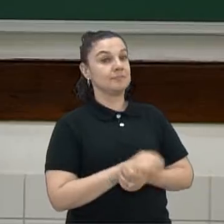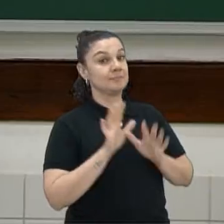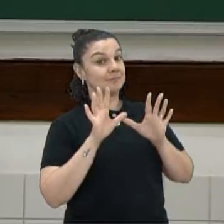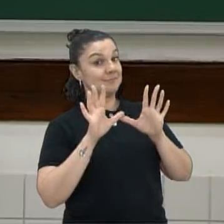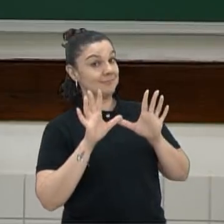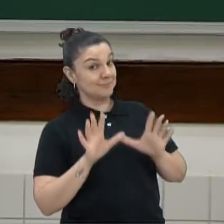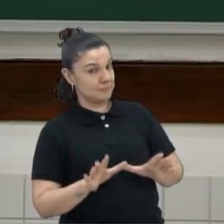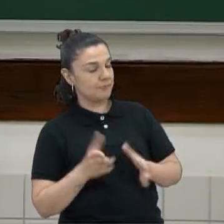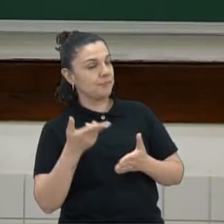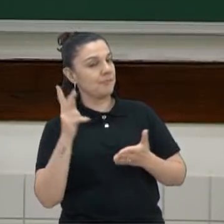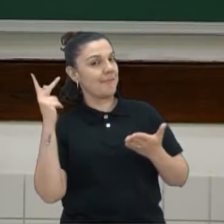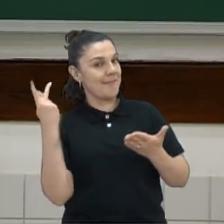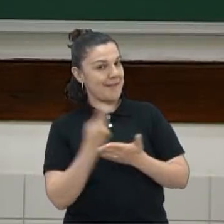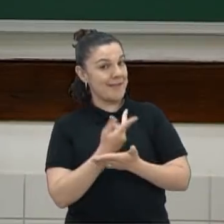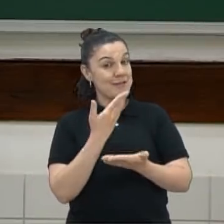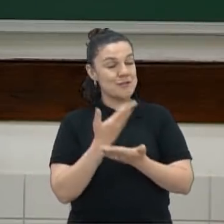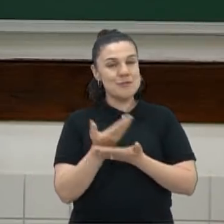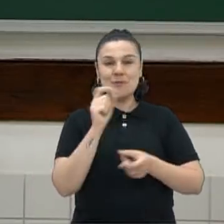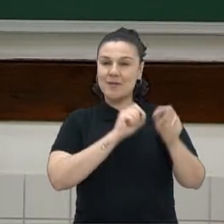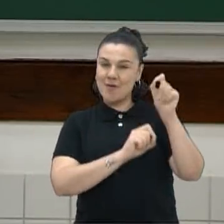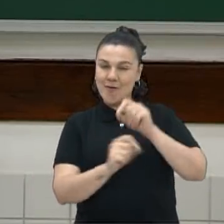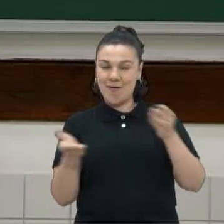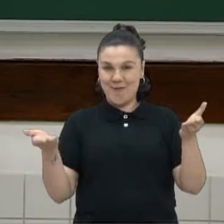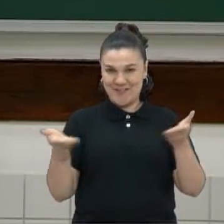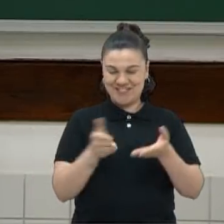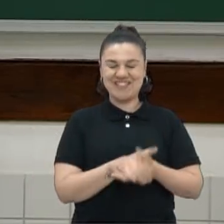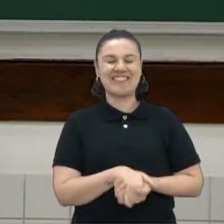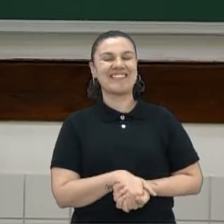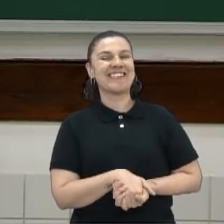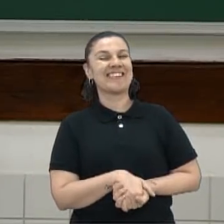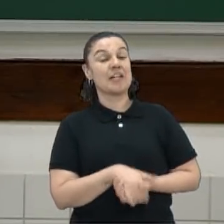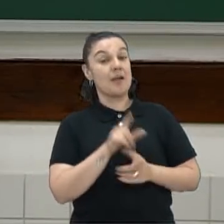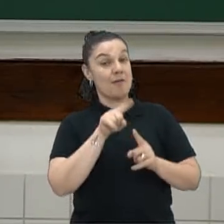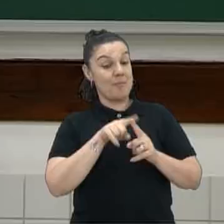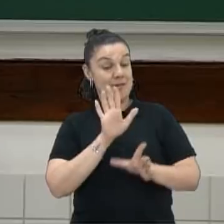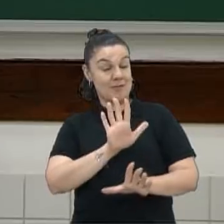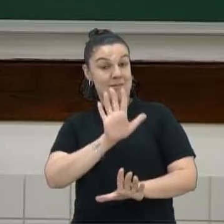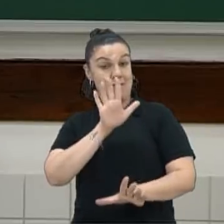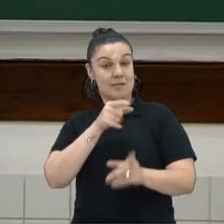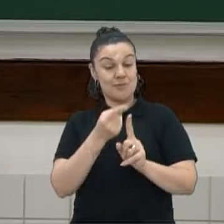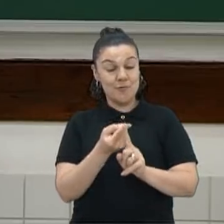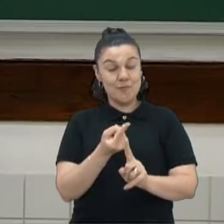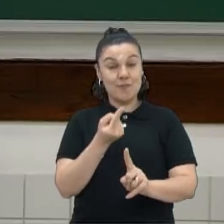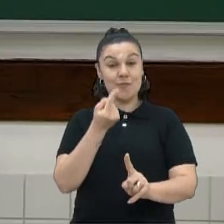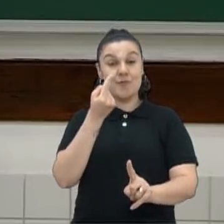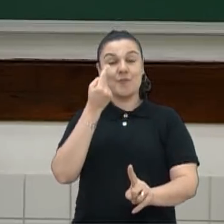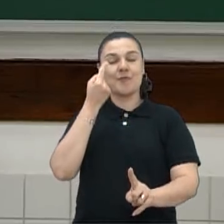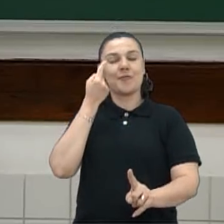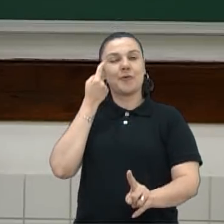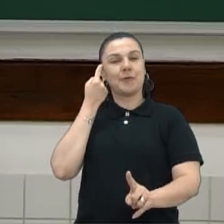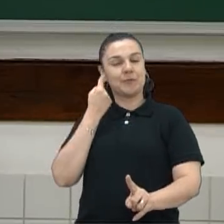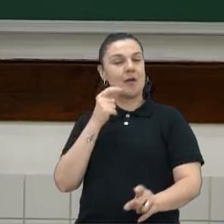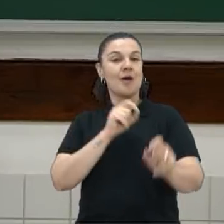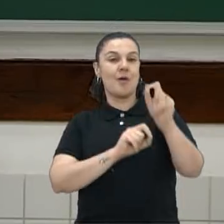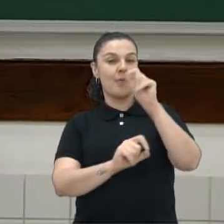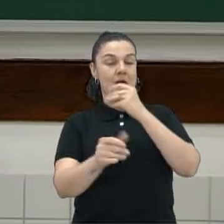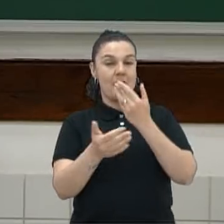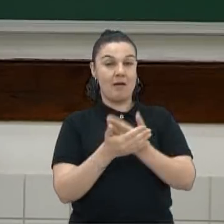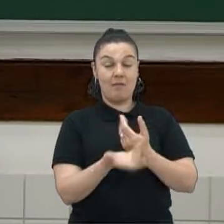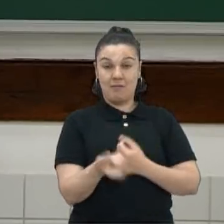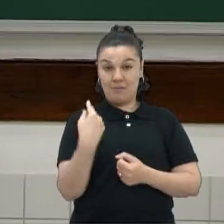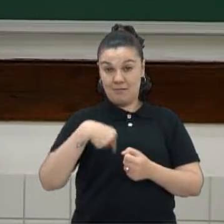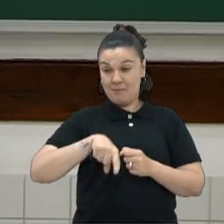Então, é isso que nós vamos tentar responder na aula de hoje. Mas antes da gente responder essa questão, vamos relembrar